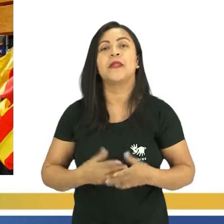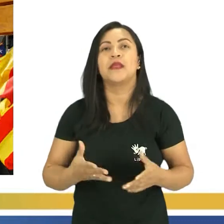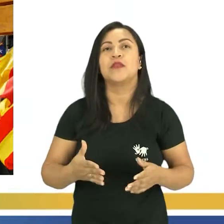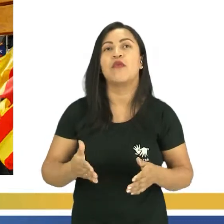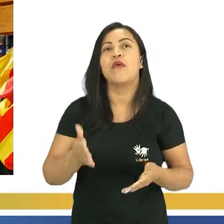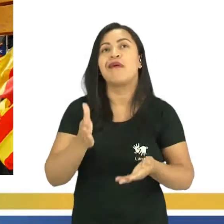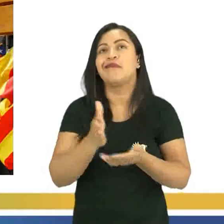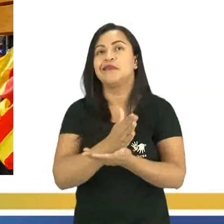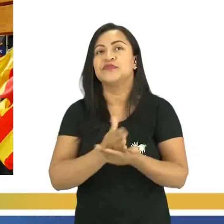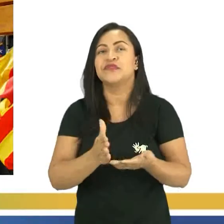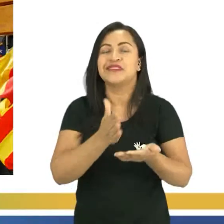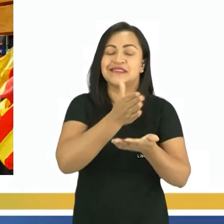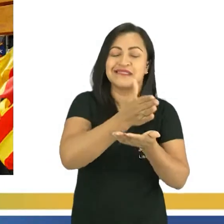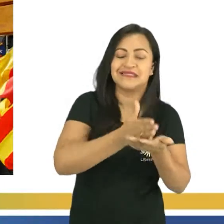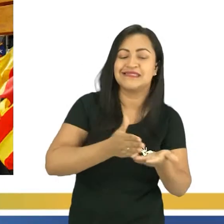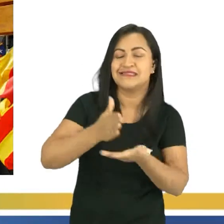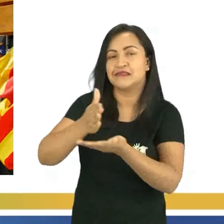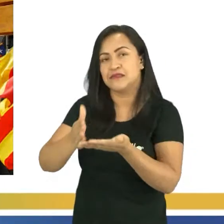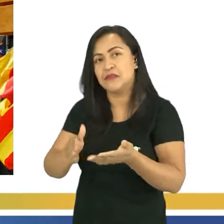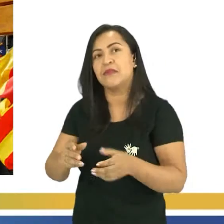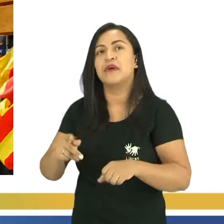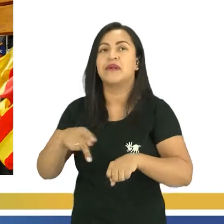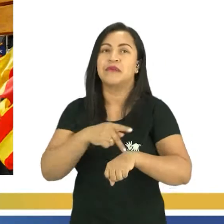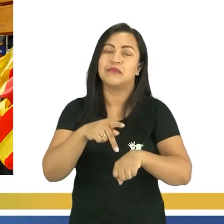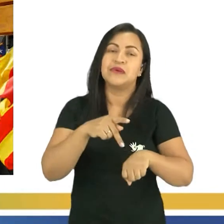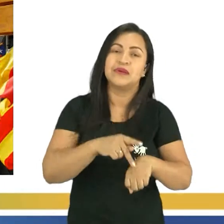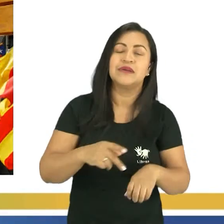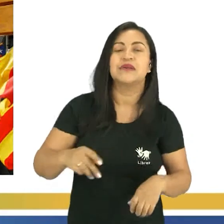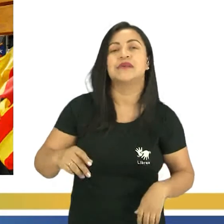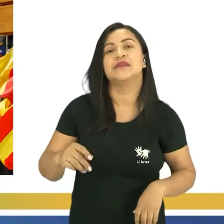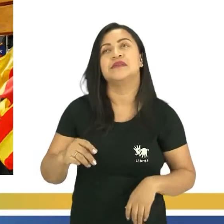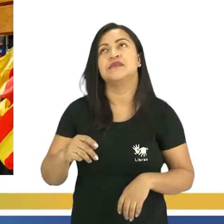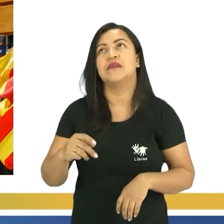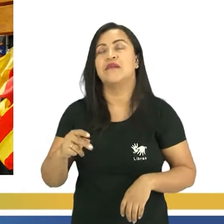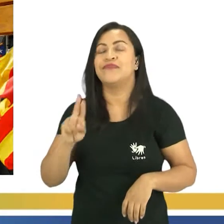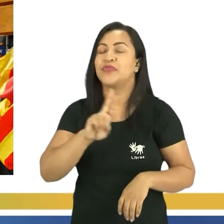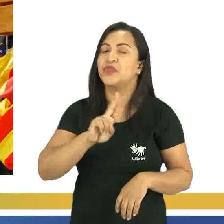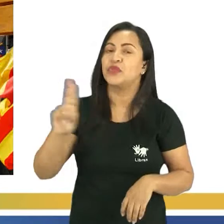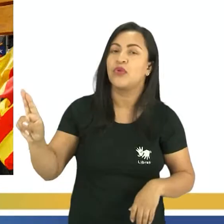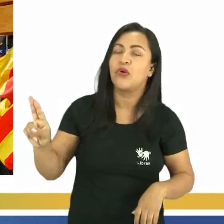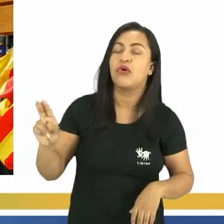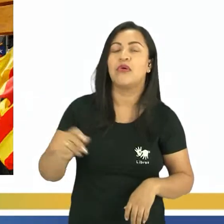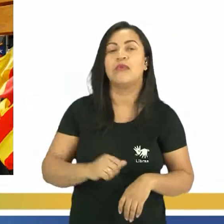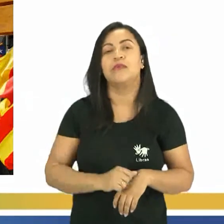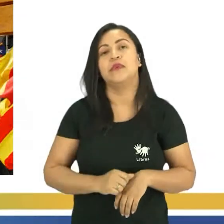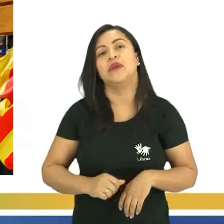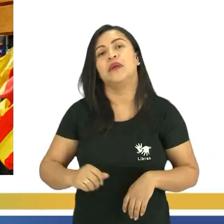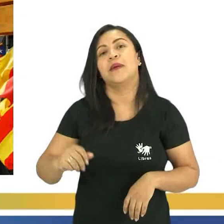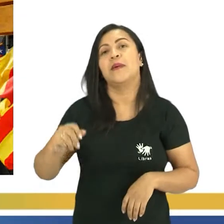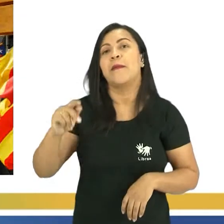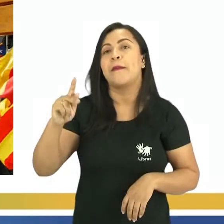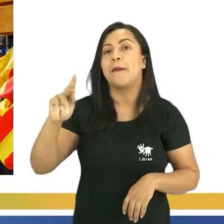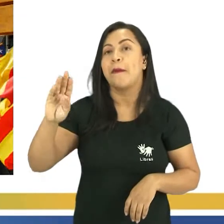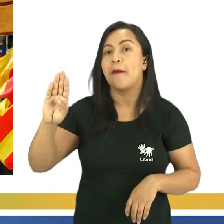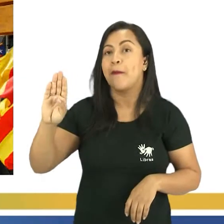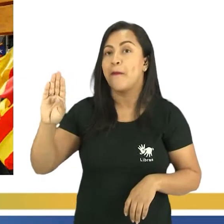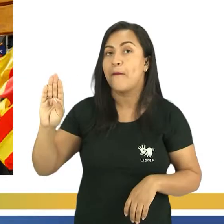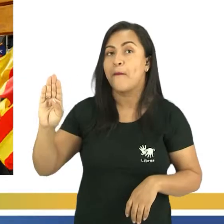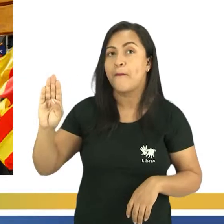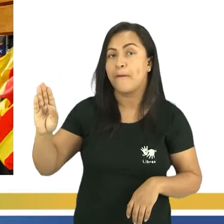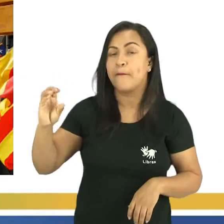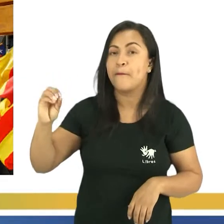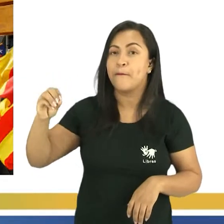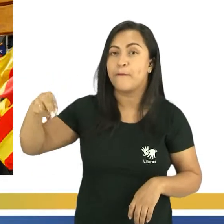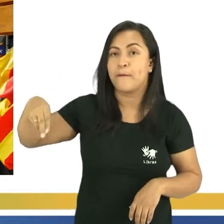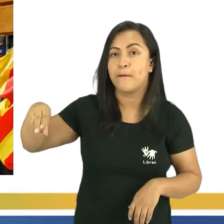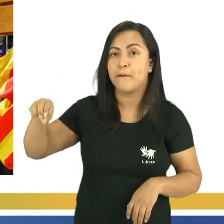Croácia, Montenegro, Sérvia, Macedônia, Bósnia e Herzegovina. Então Kosovo também nesse momento